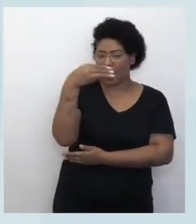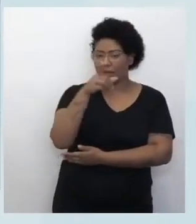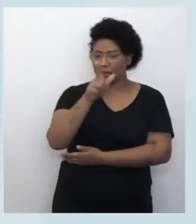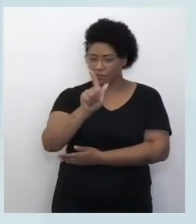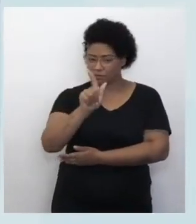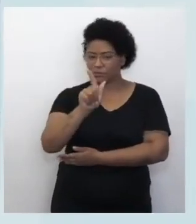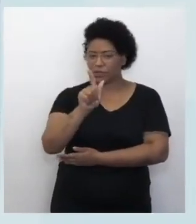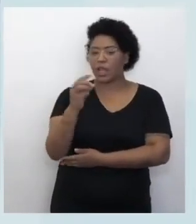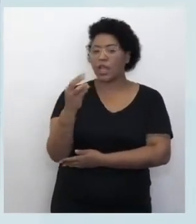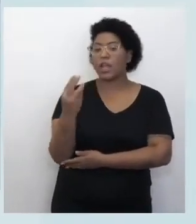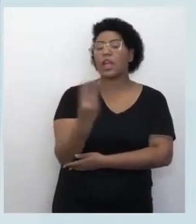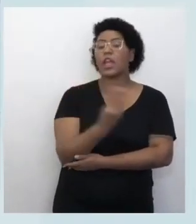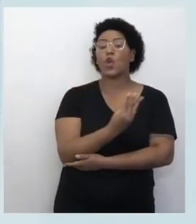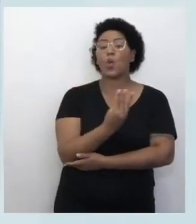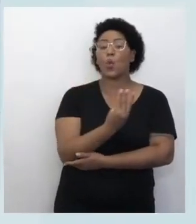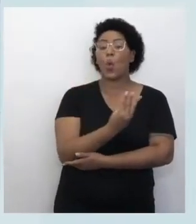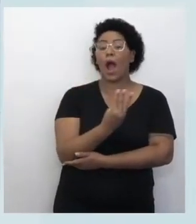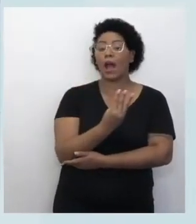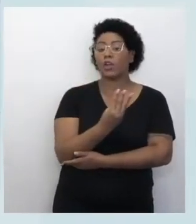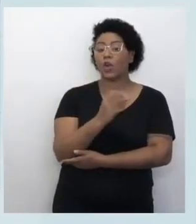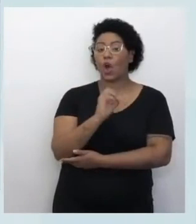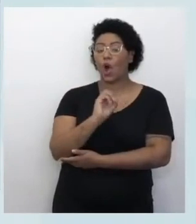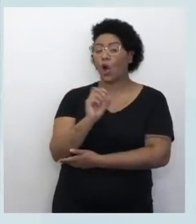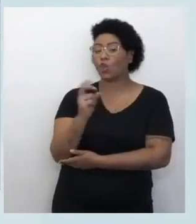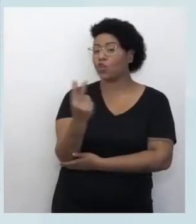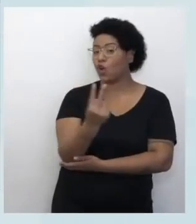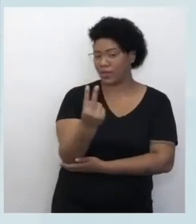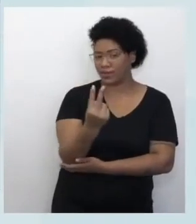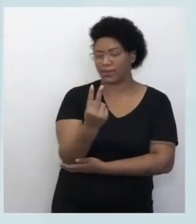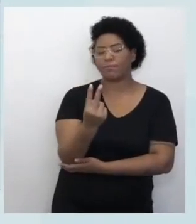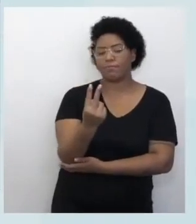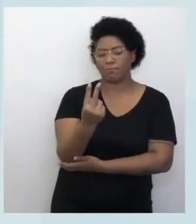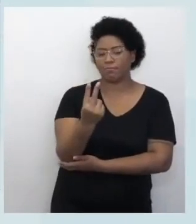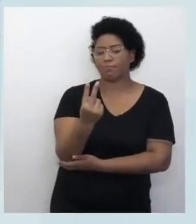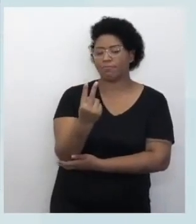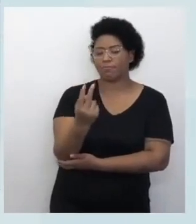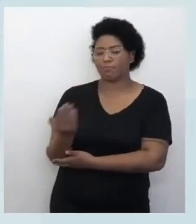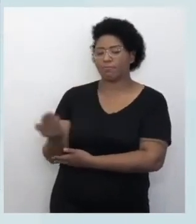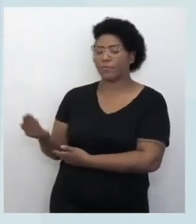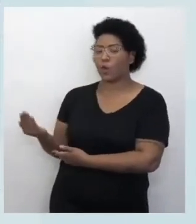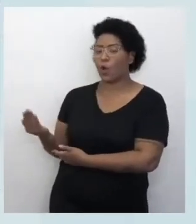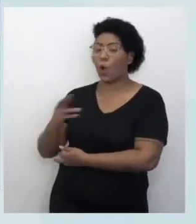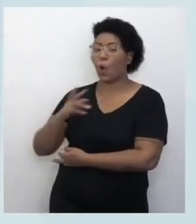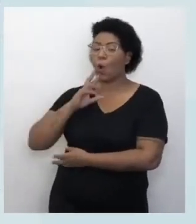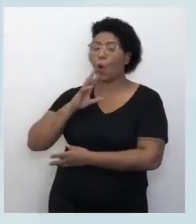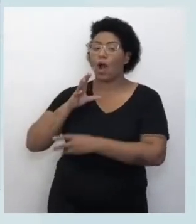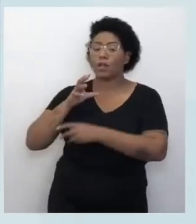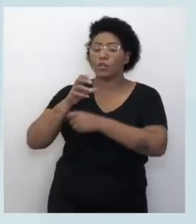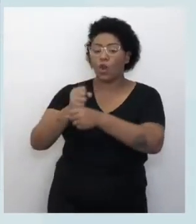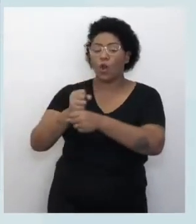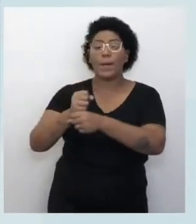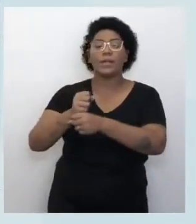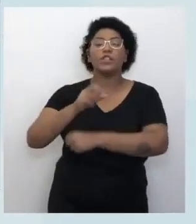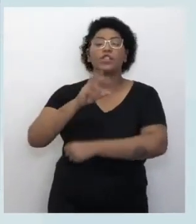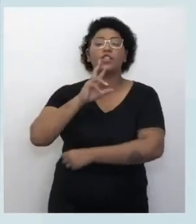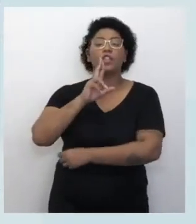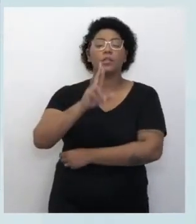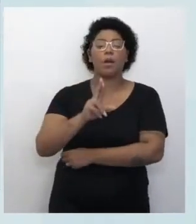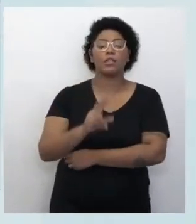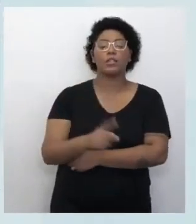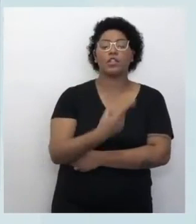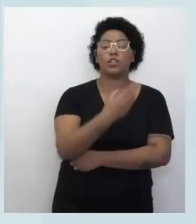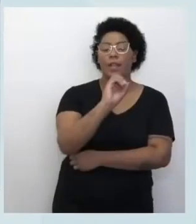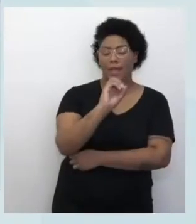E 4 gramas de oxigênio. Ele vai formar o sistema final, 10 gramas de óxido